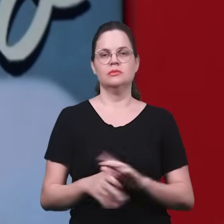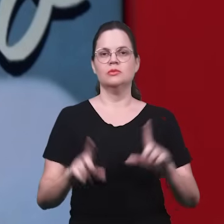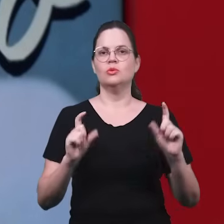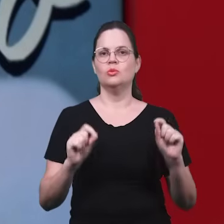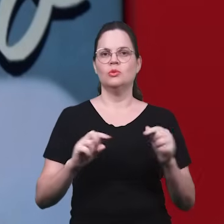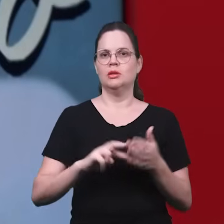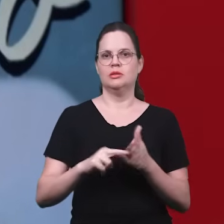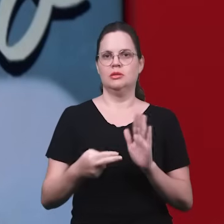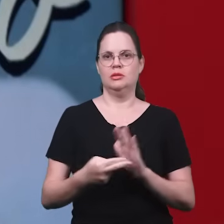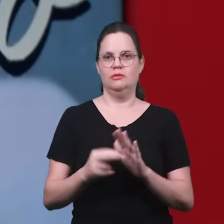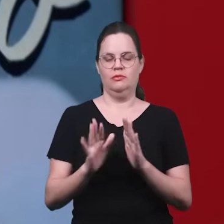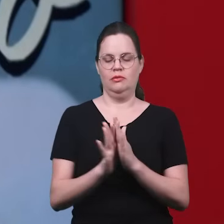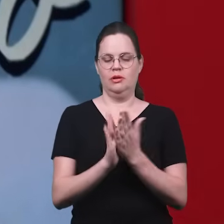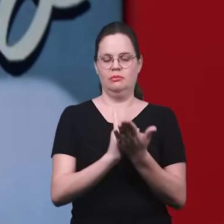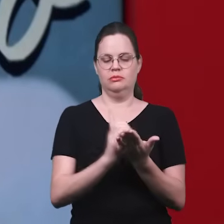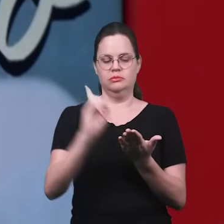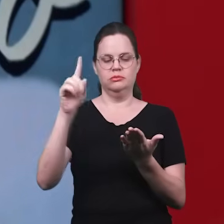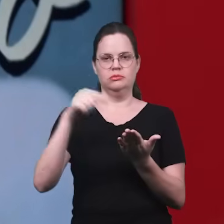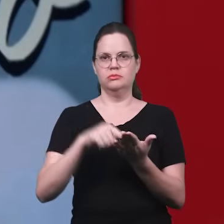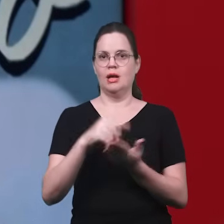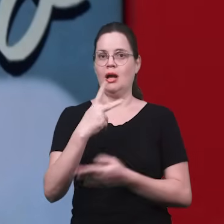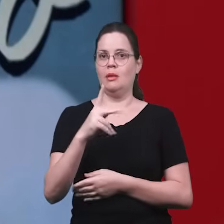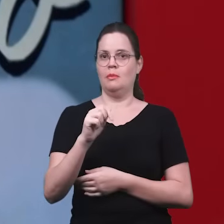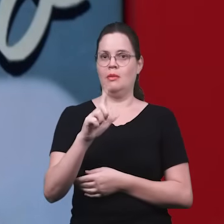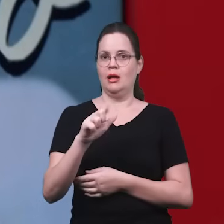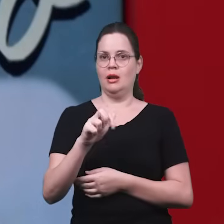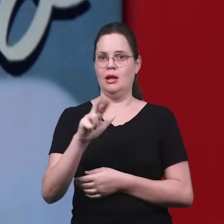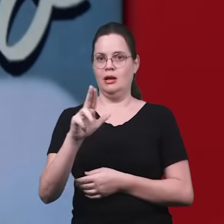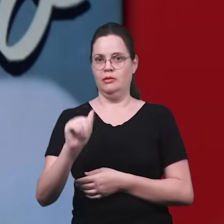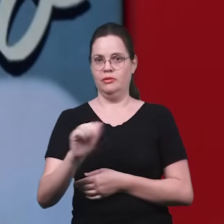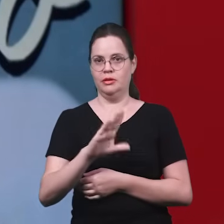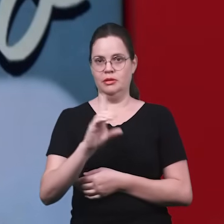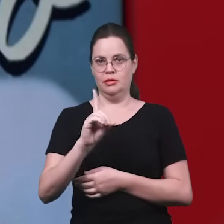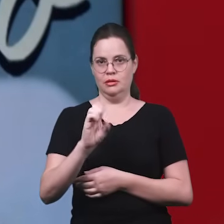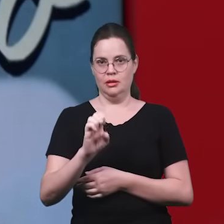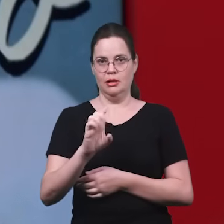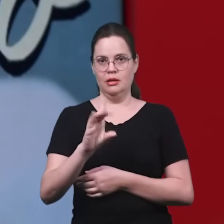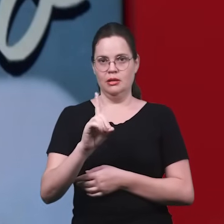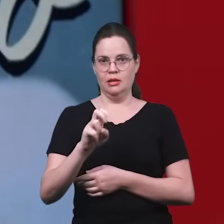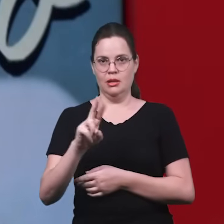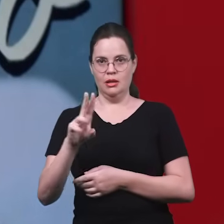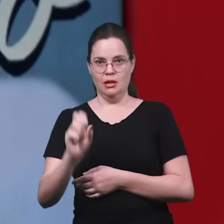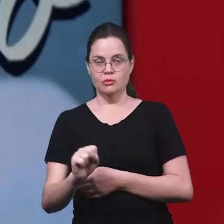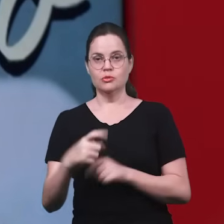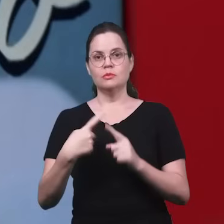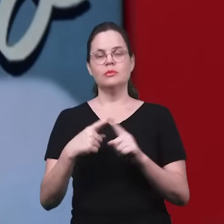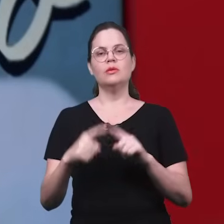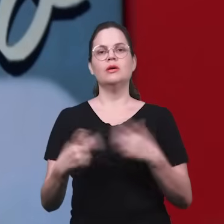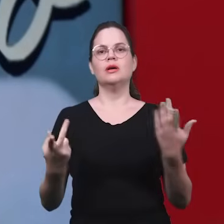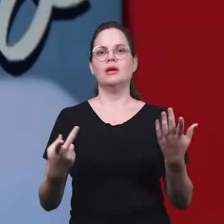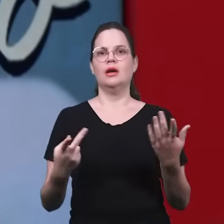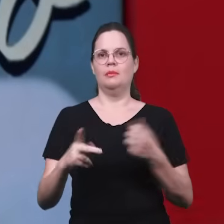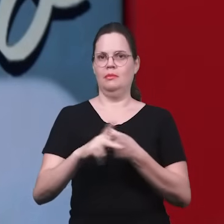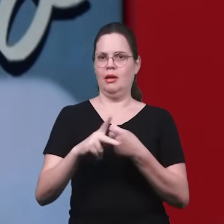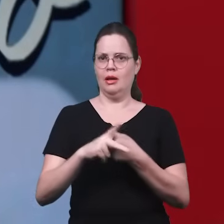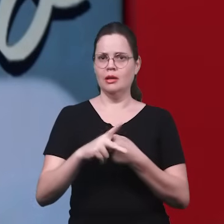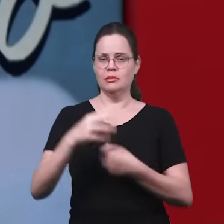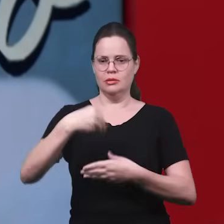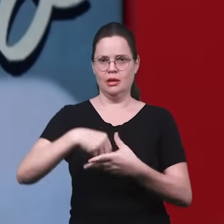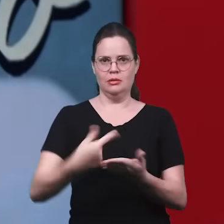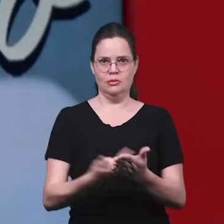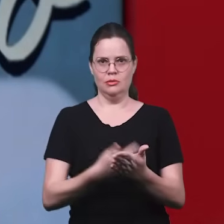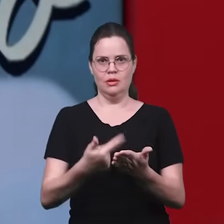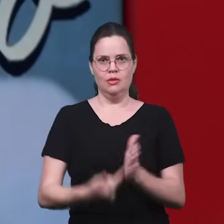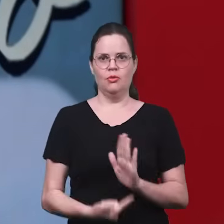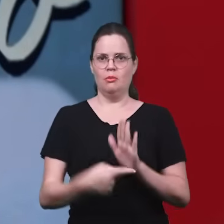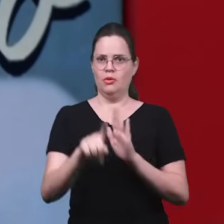é a palavra de Deus, a necessidade do conhecimento. Pedro diz assim: crescei na graça e no conhecimento. Pastor